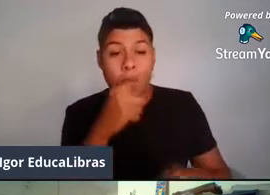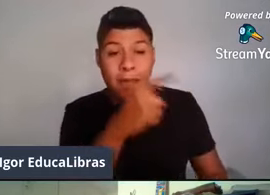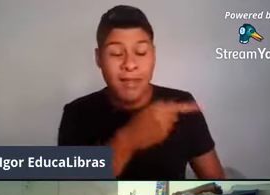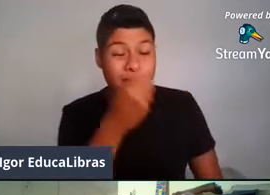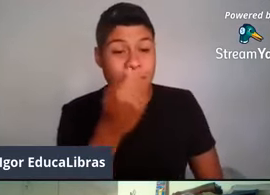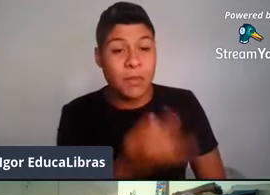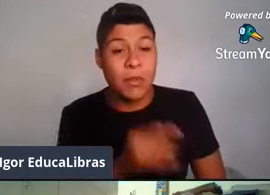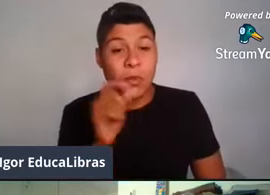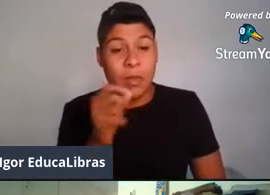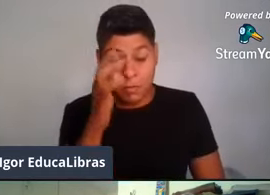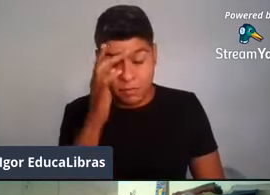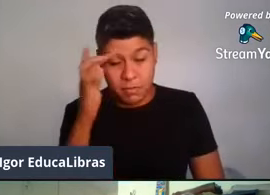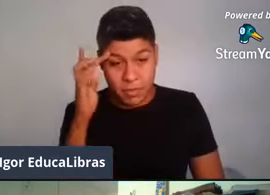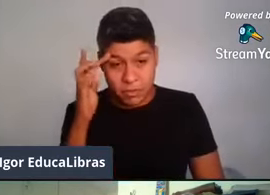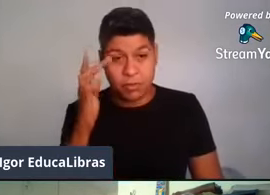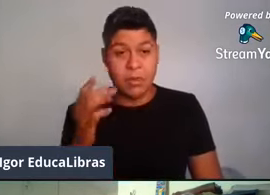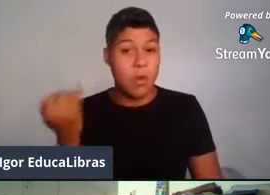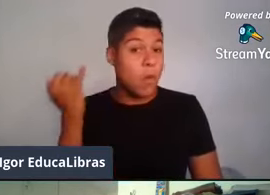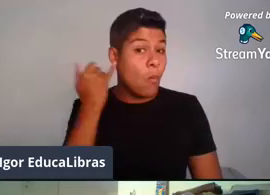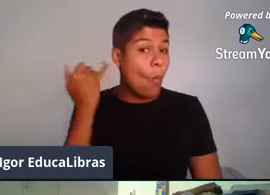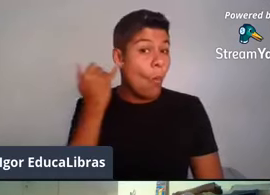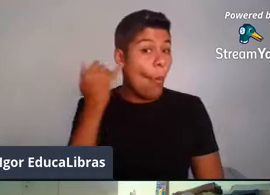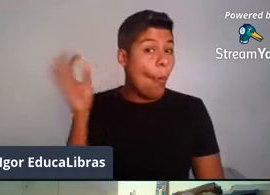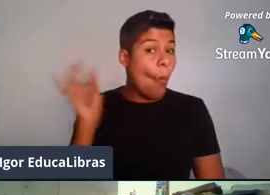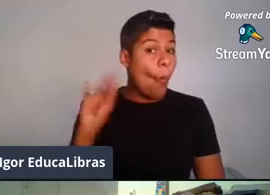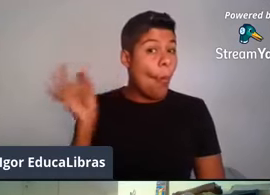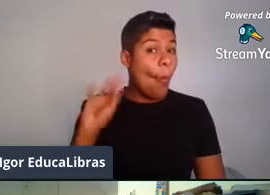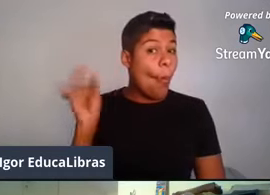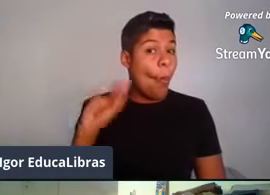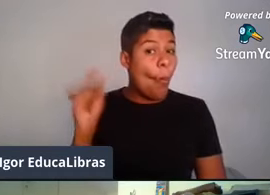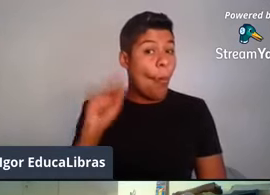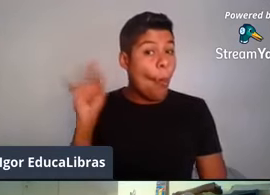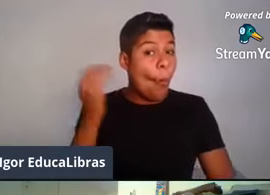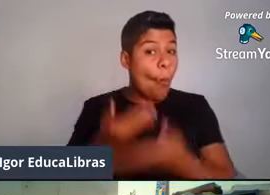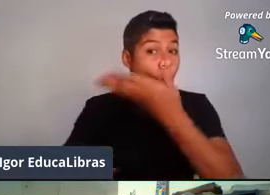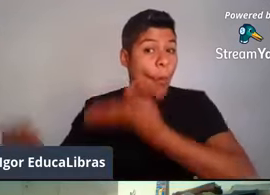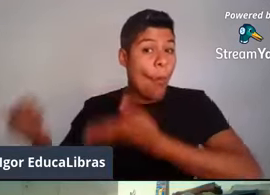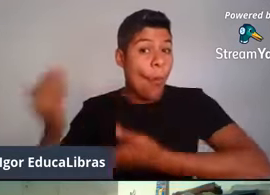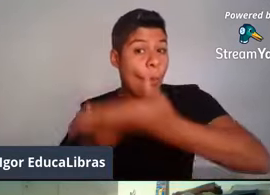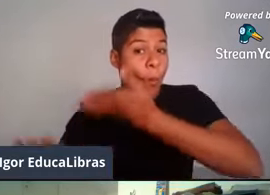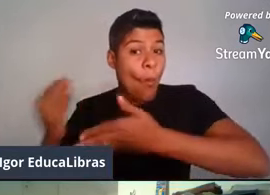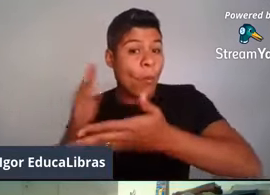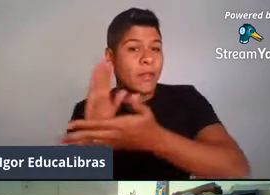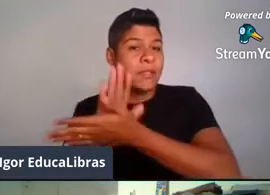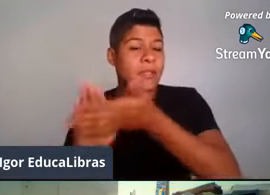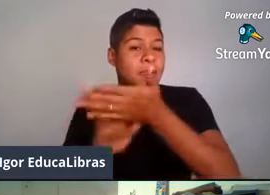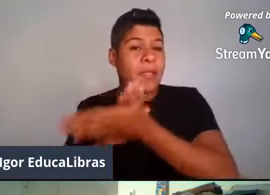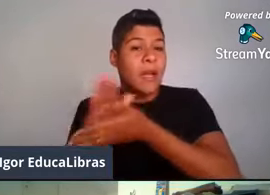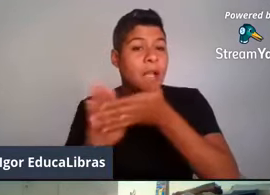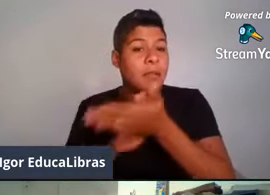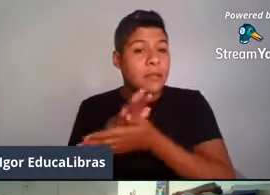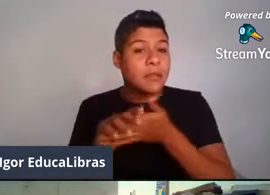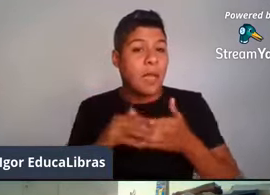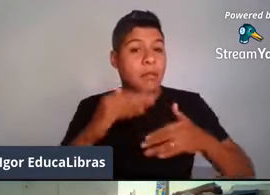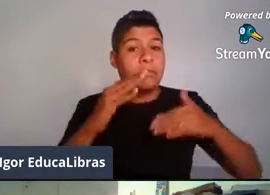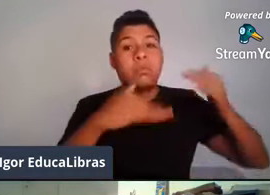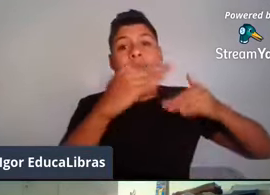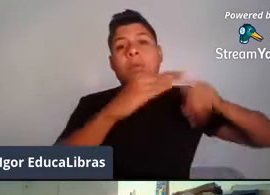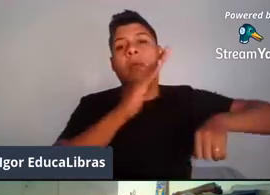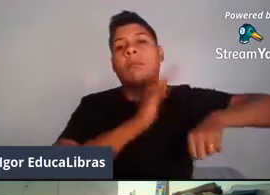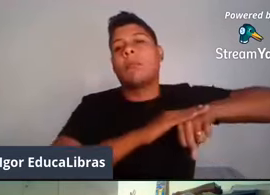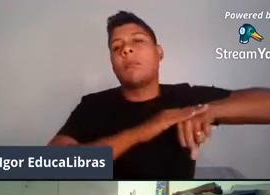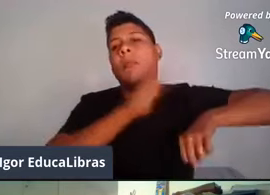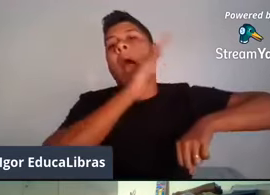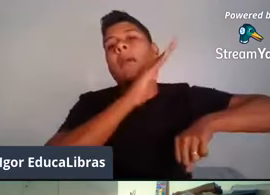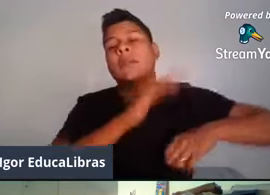ela, como as pessoas não escutam, elas não iam interagir uma com as outras e que elas iam produzir mais que todo